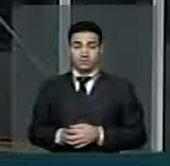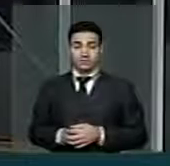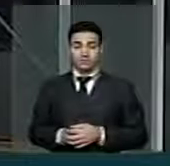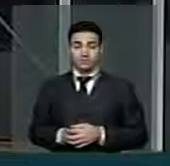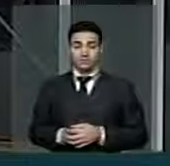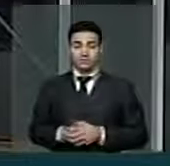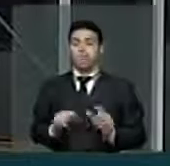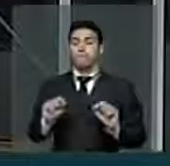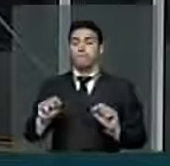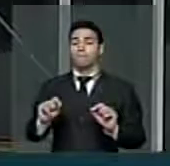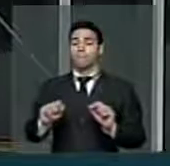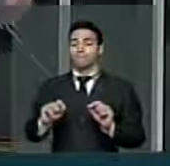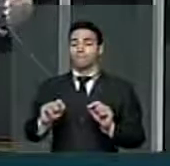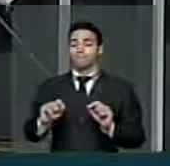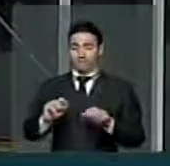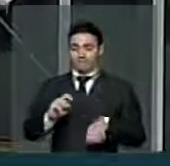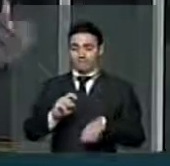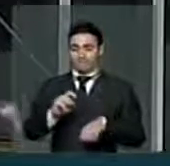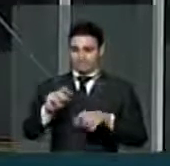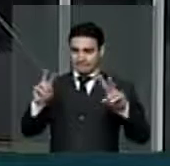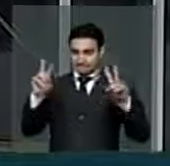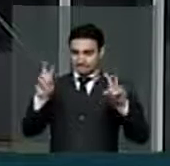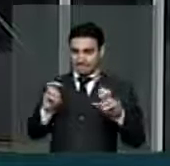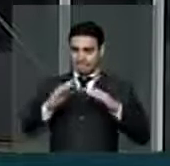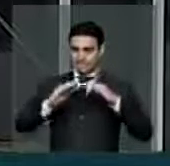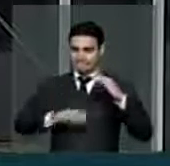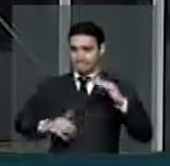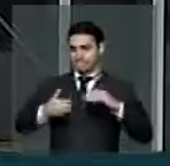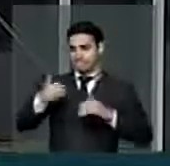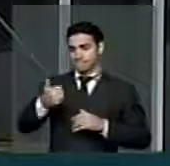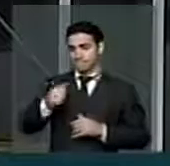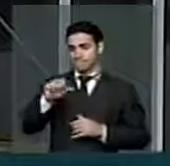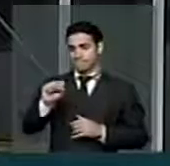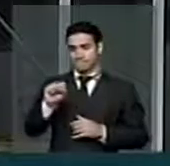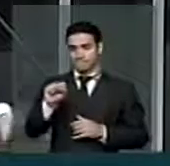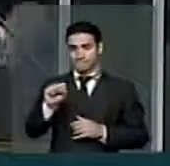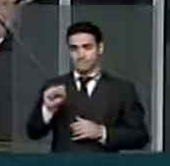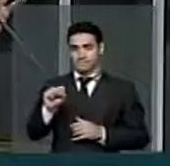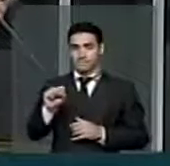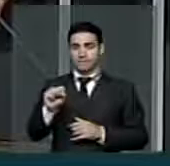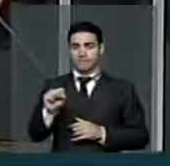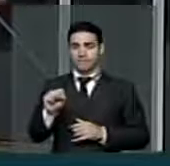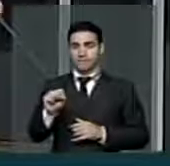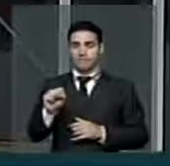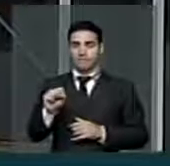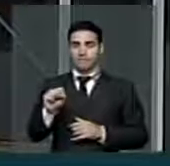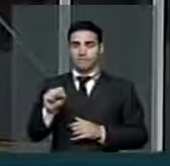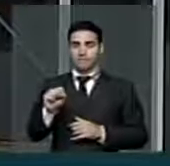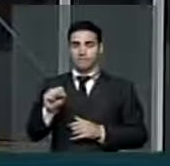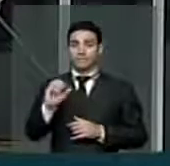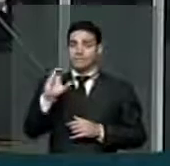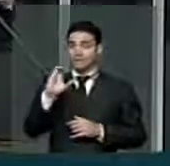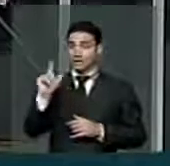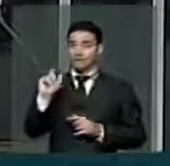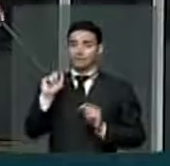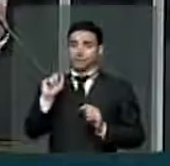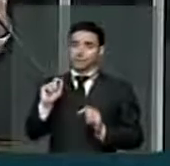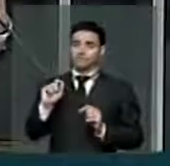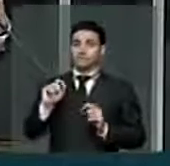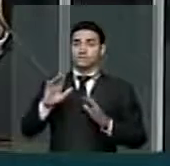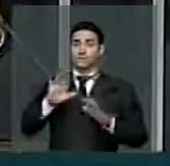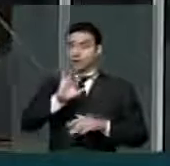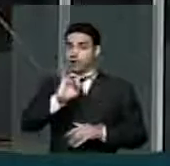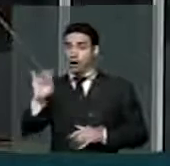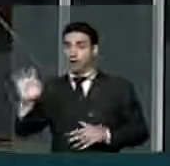é o tema da redução da maioridade penal. Claro que a cada